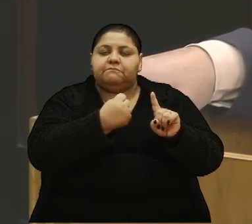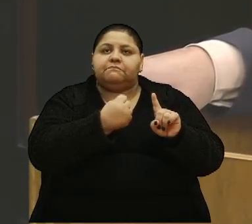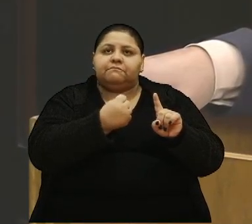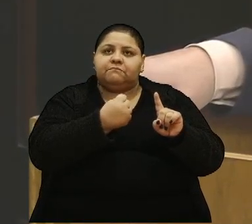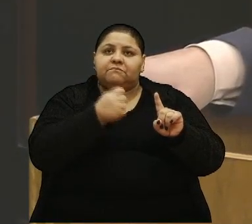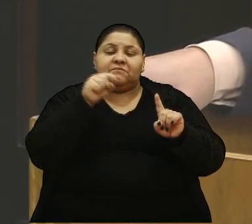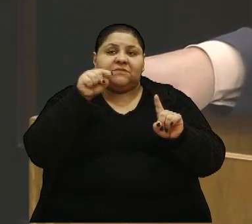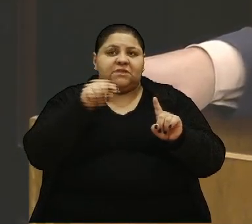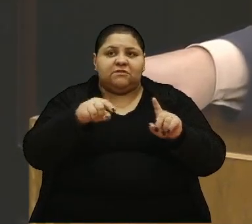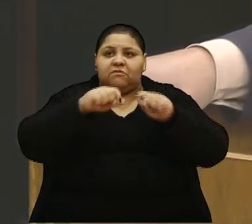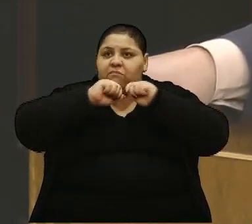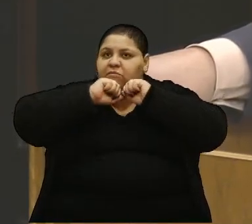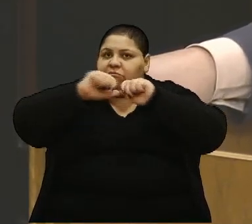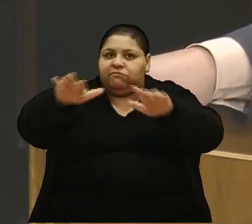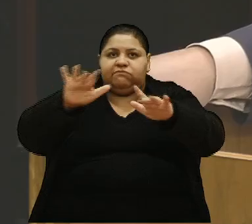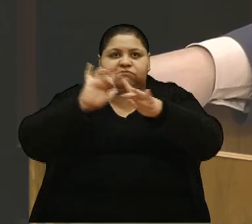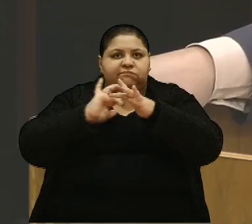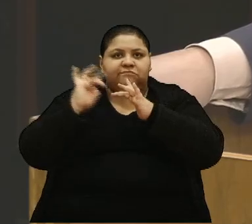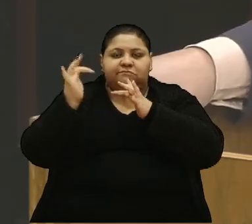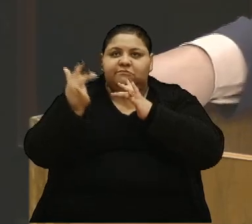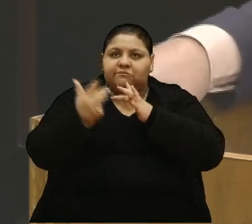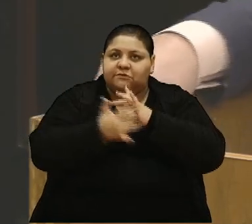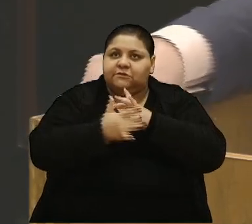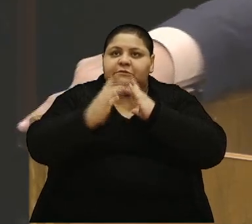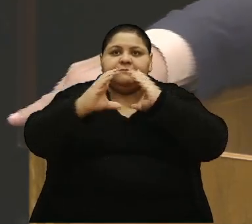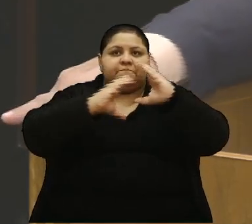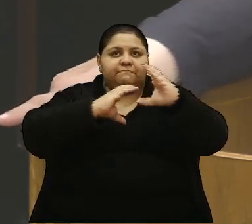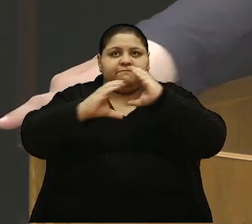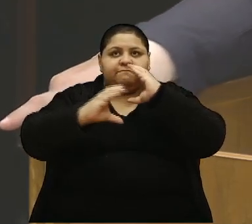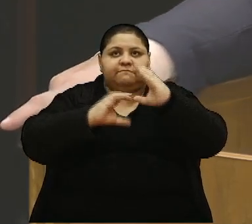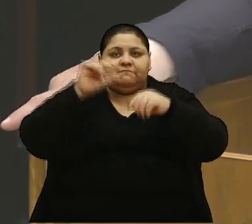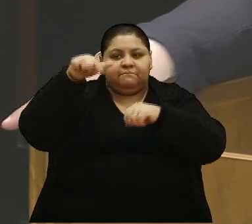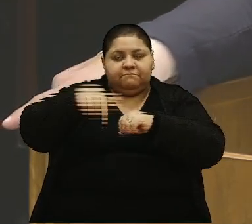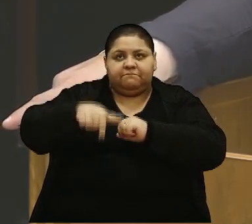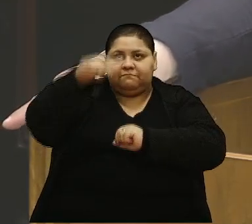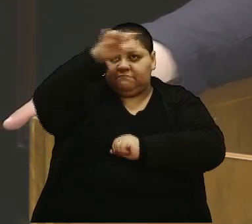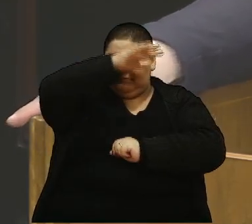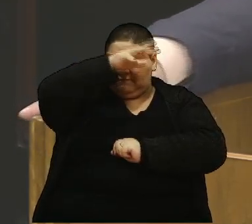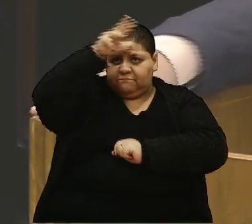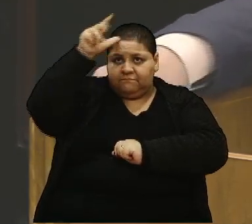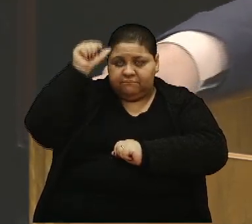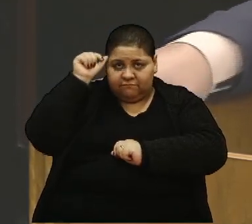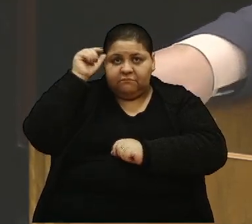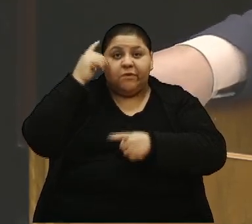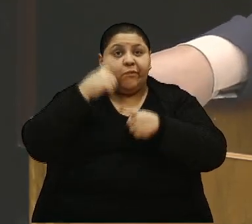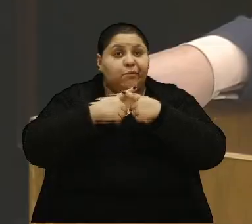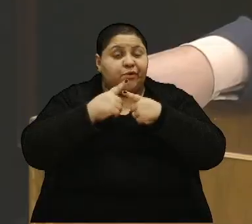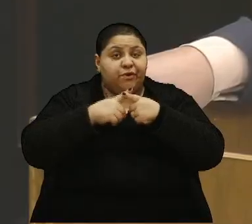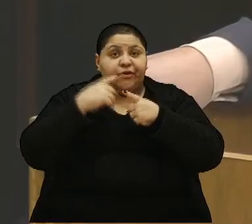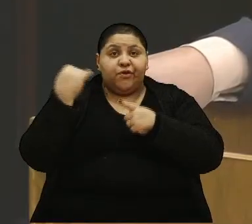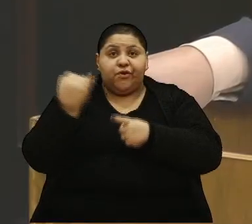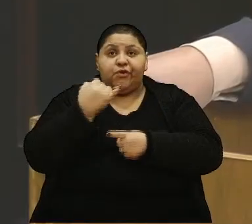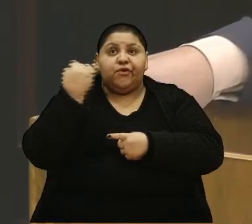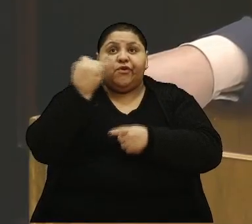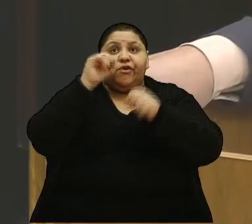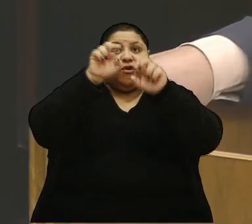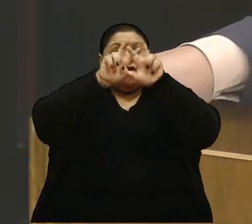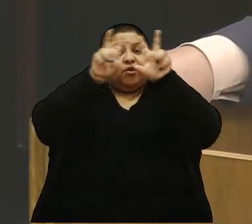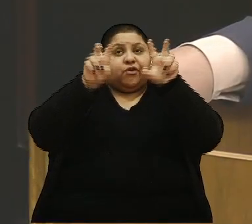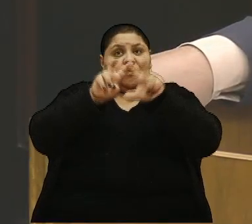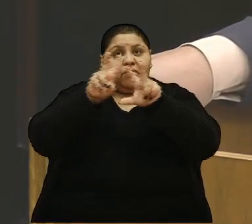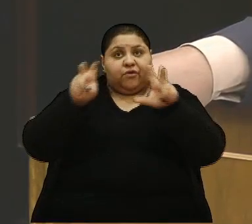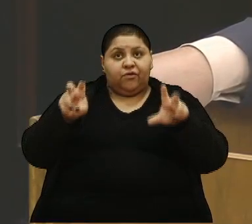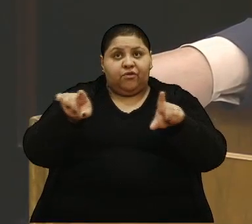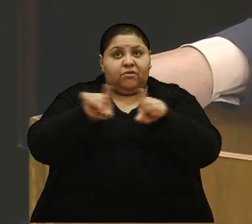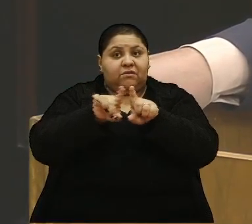Isso tomou conta das redes sociais, da imprensa aqui do nosso município, dada a relevância desse tema, dado